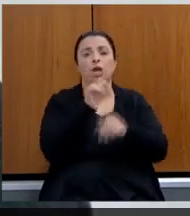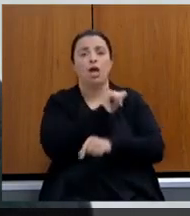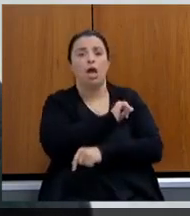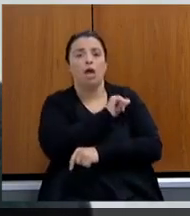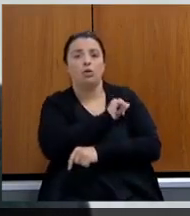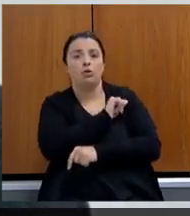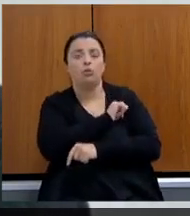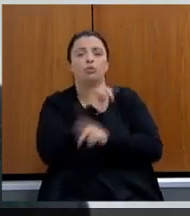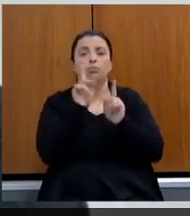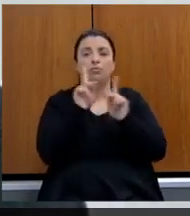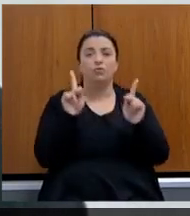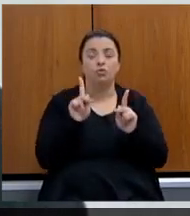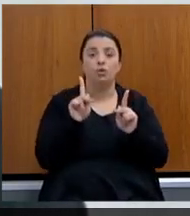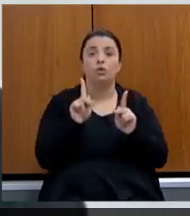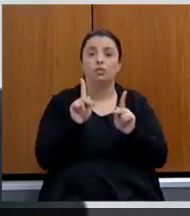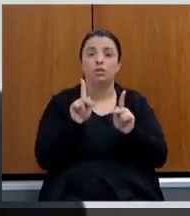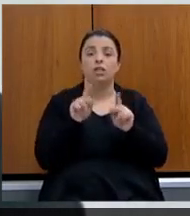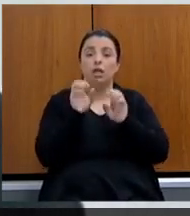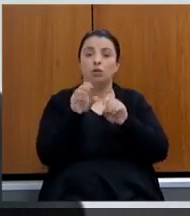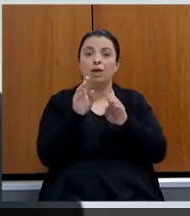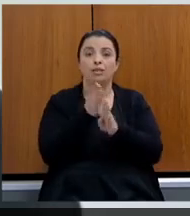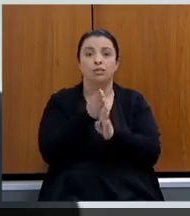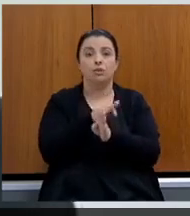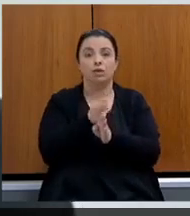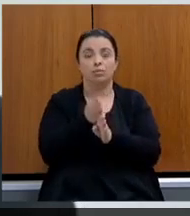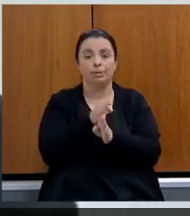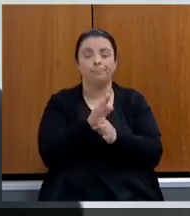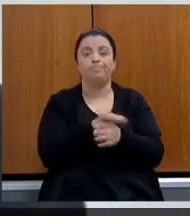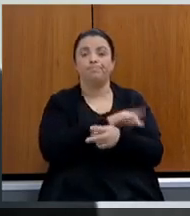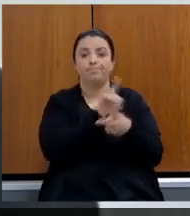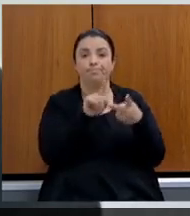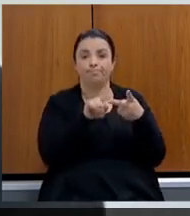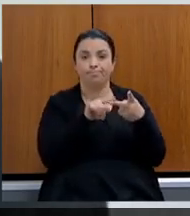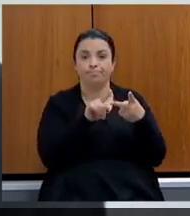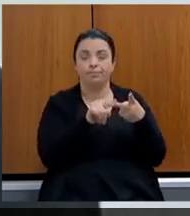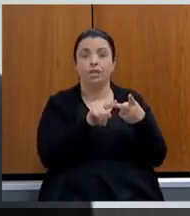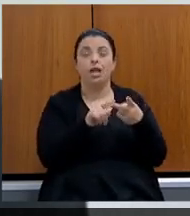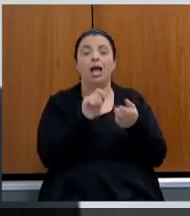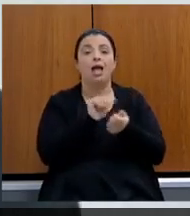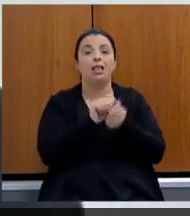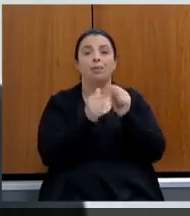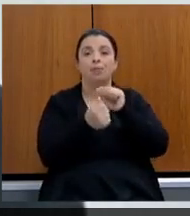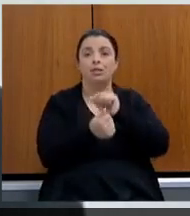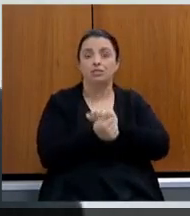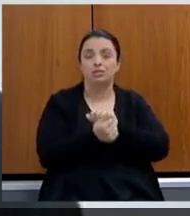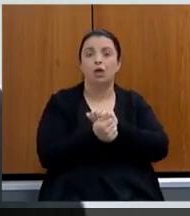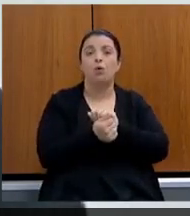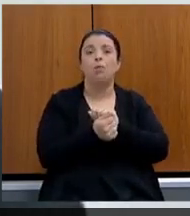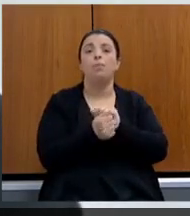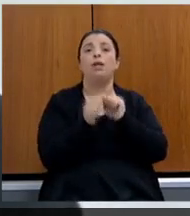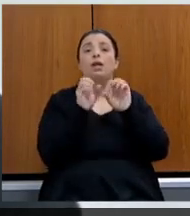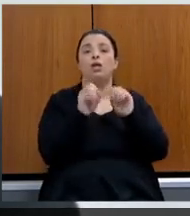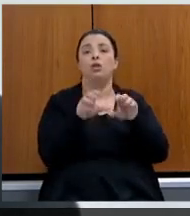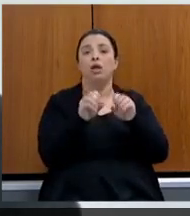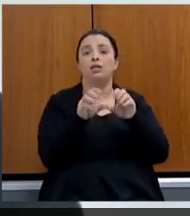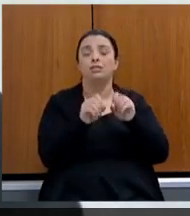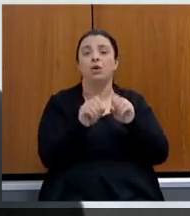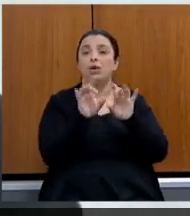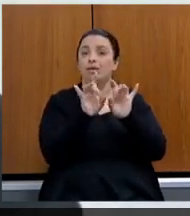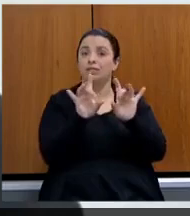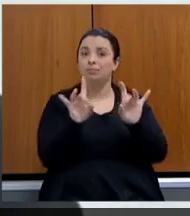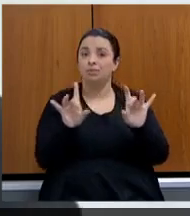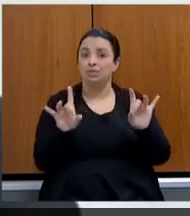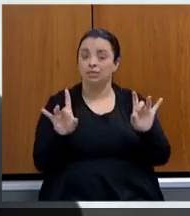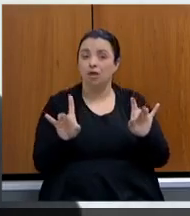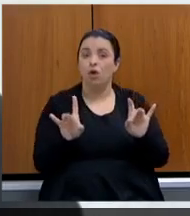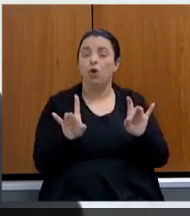E aí é uma perna segunda seria adaptação para educação especial no ensino